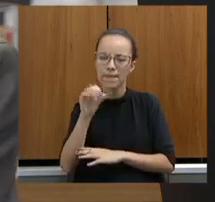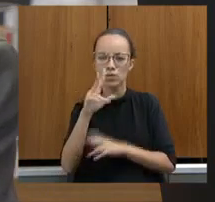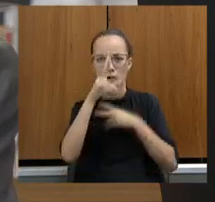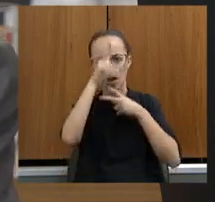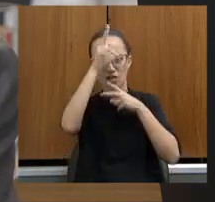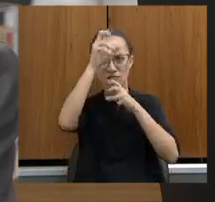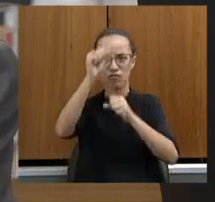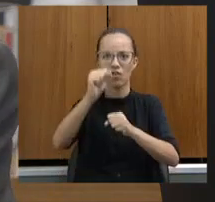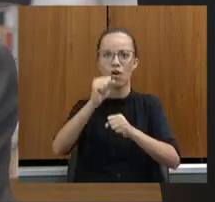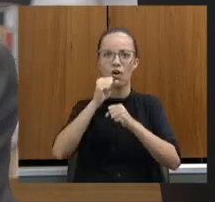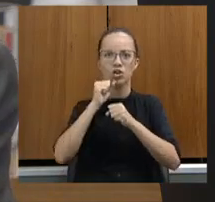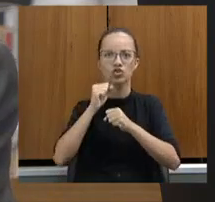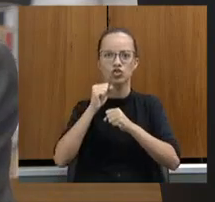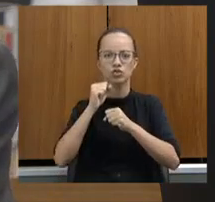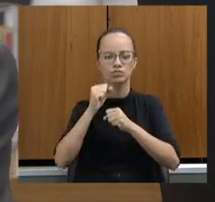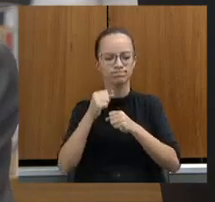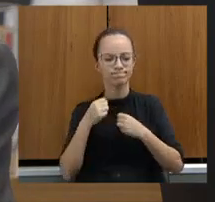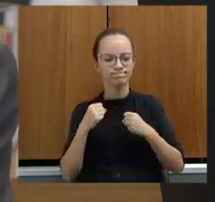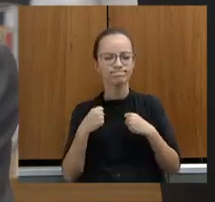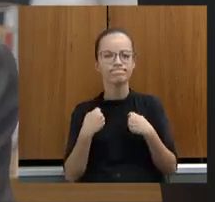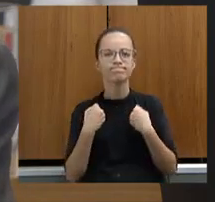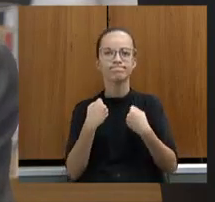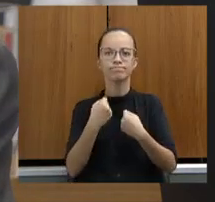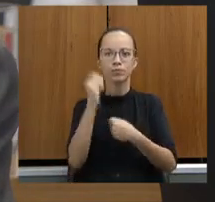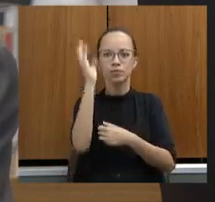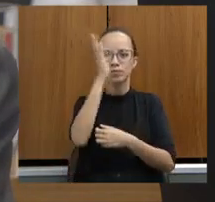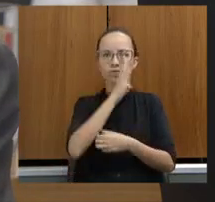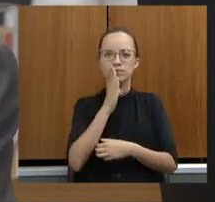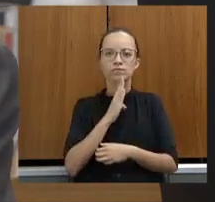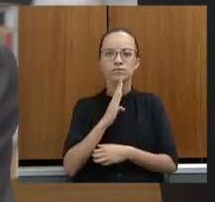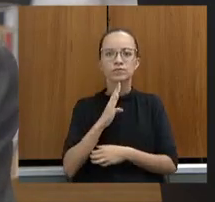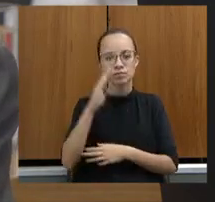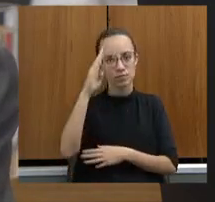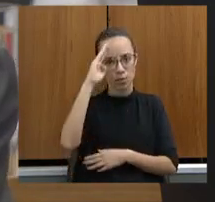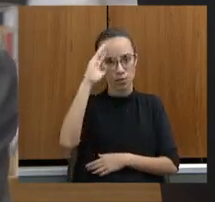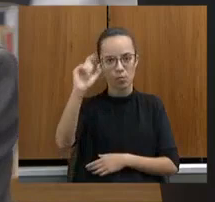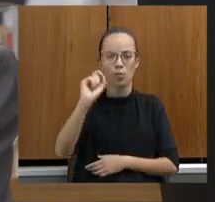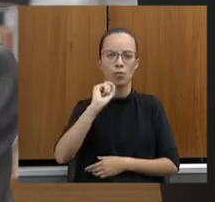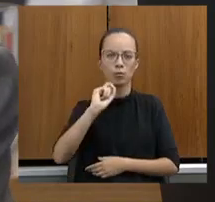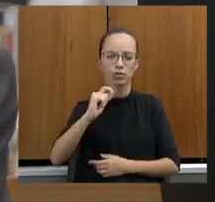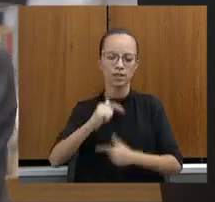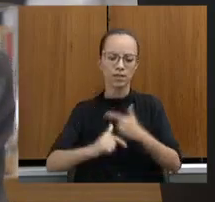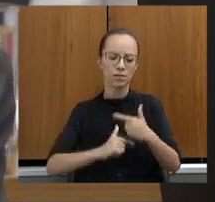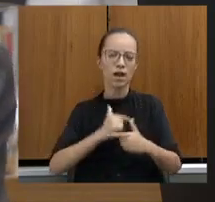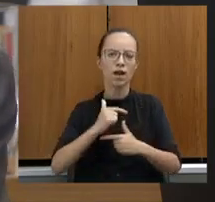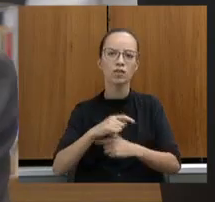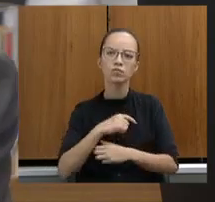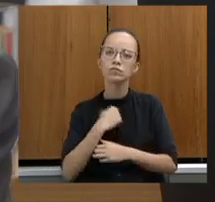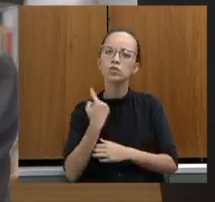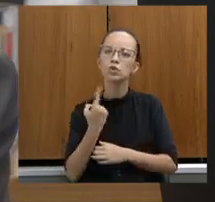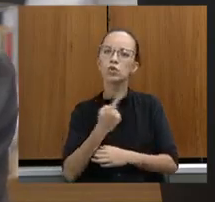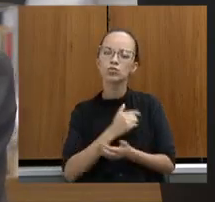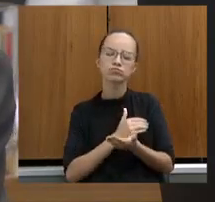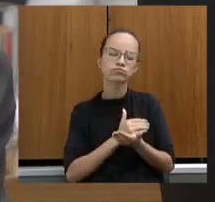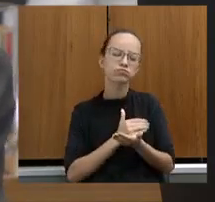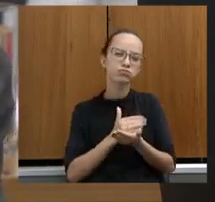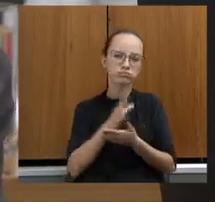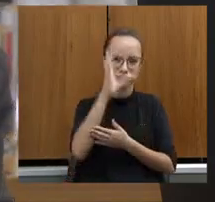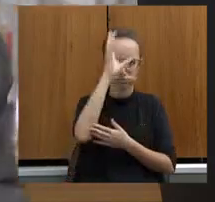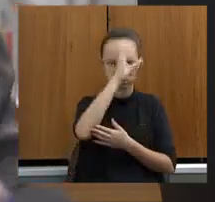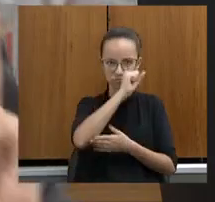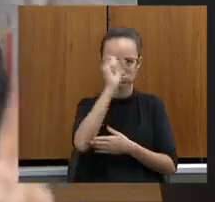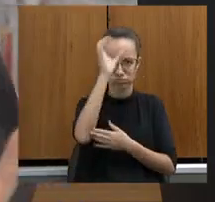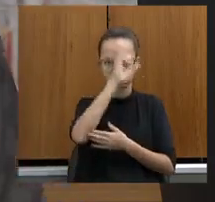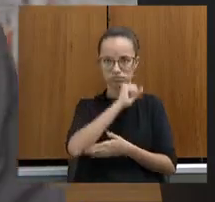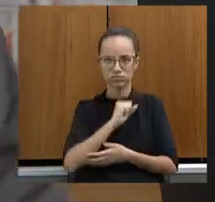mas Pioneiro no país e acima de tudo poder exercer aqui Que Nós aprendemos Logo no início na